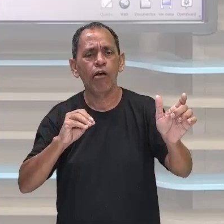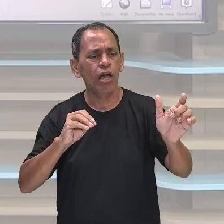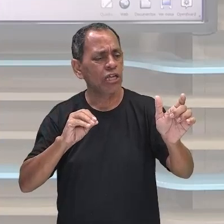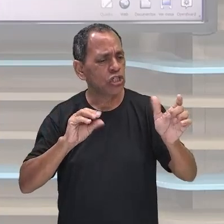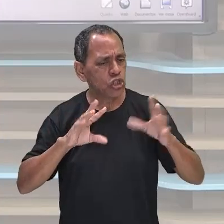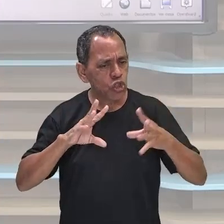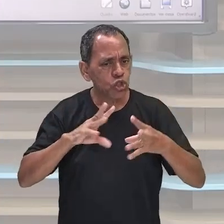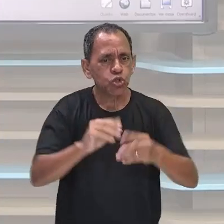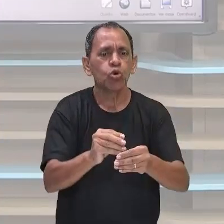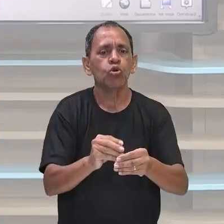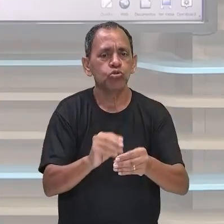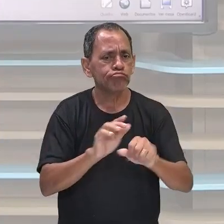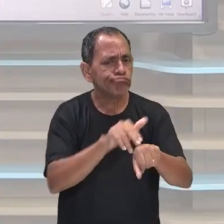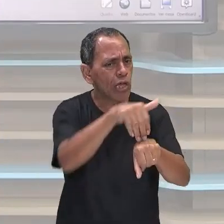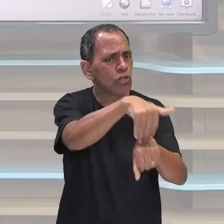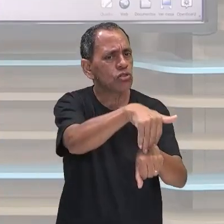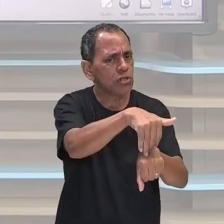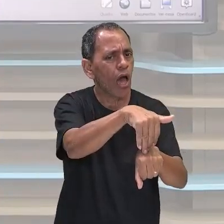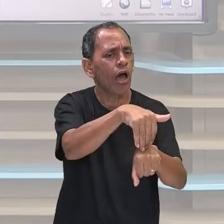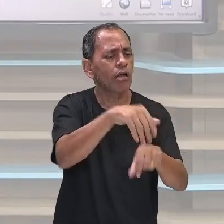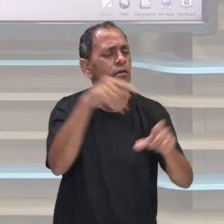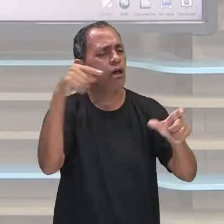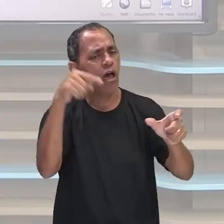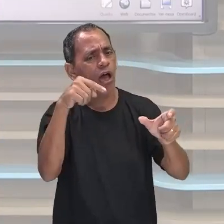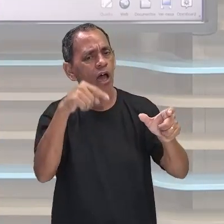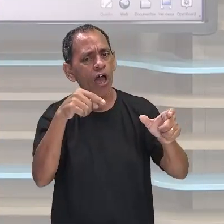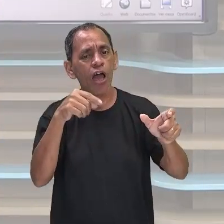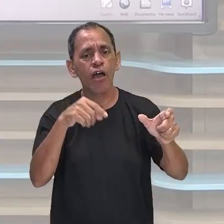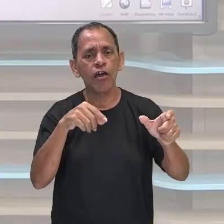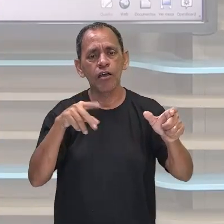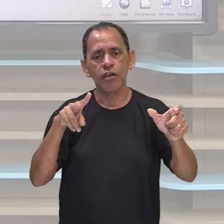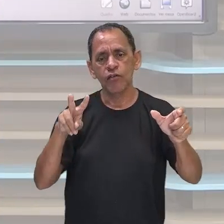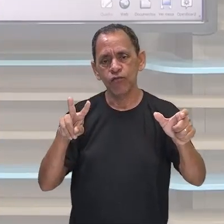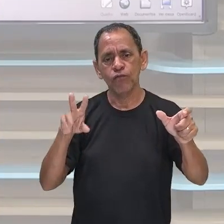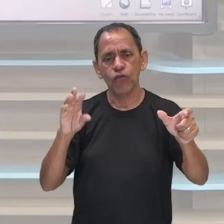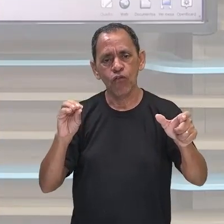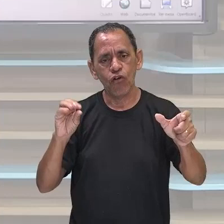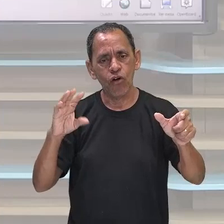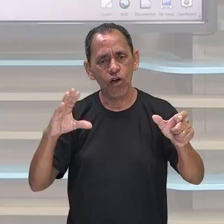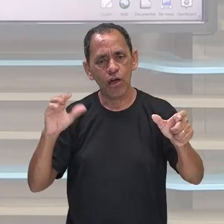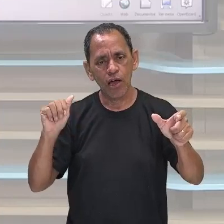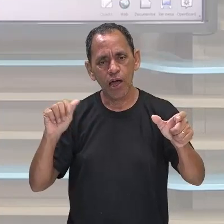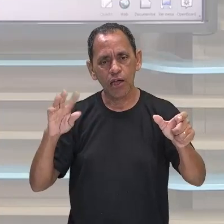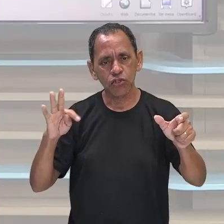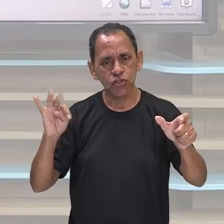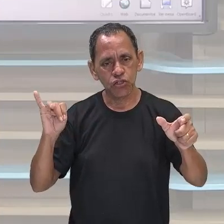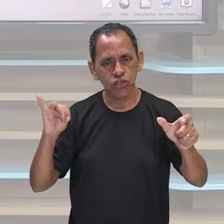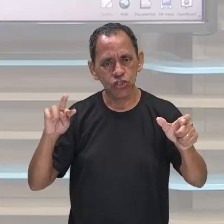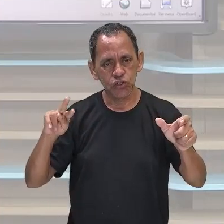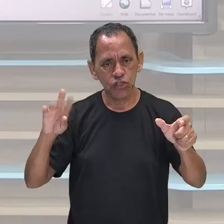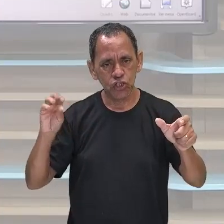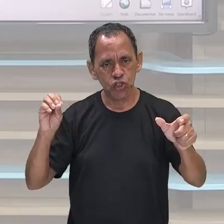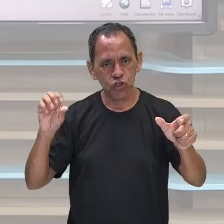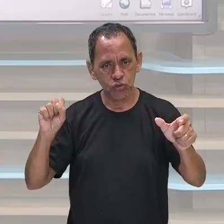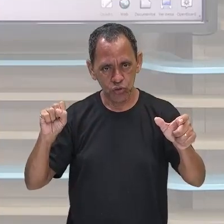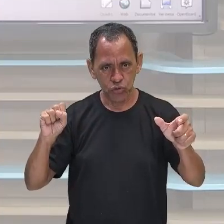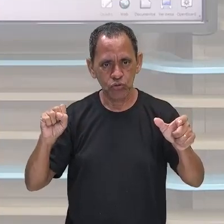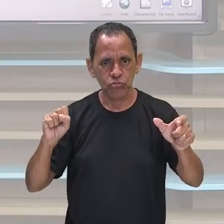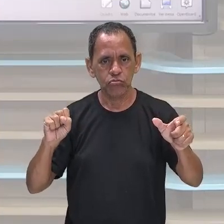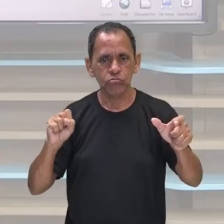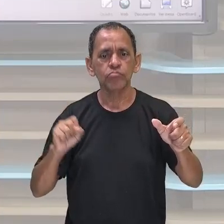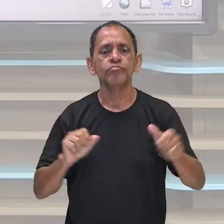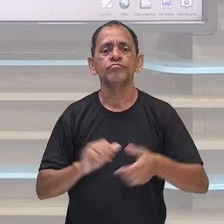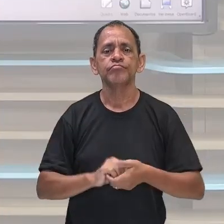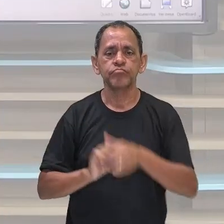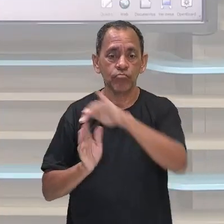disse, são vocativos, são termos que fazem um chamamento, ok? Colocando aí para vocês mais uma